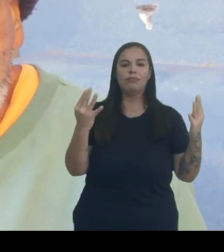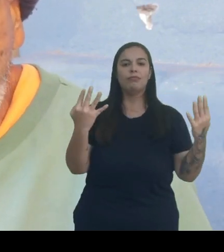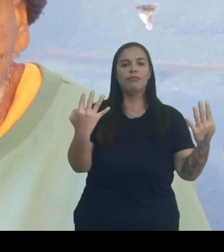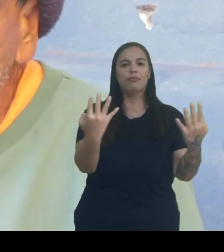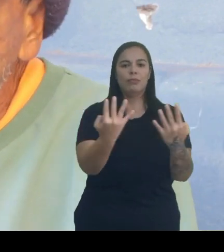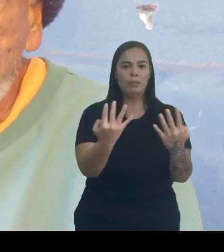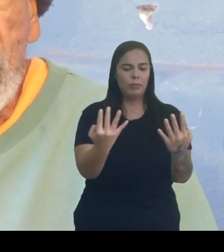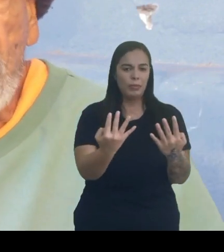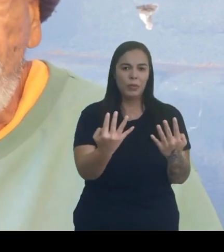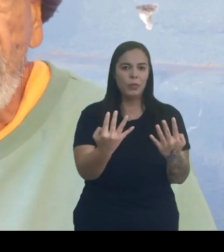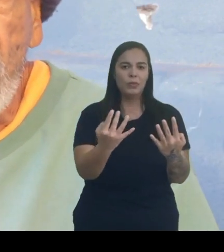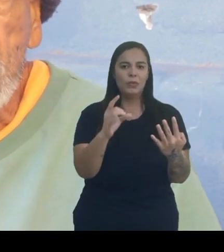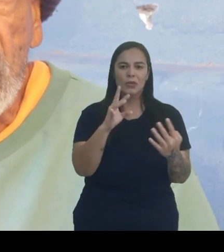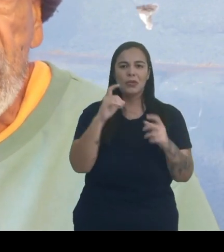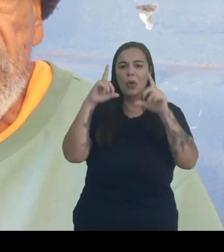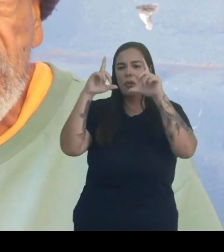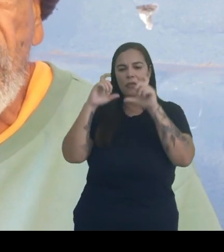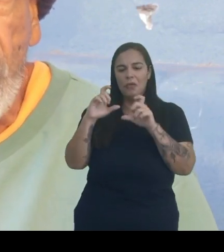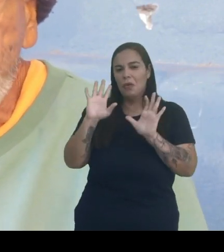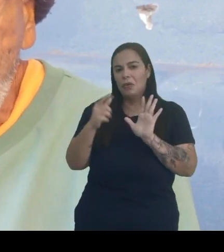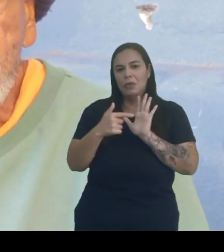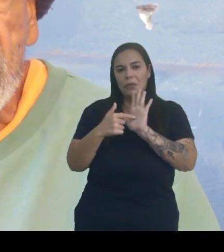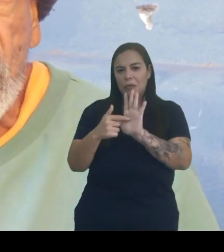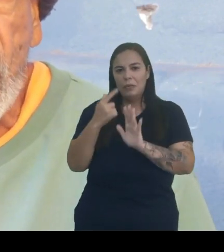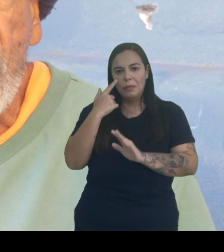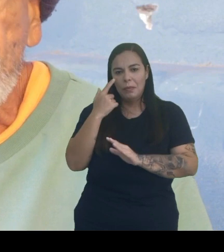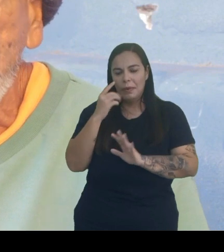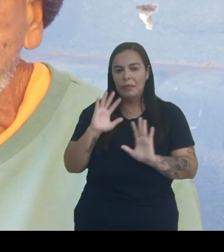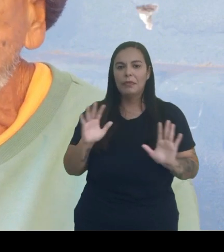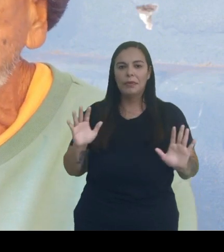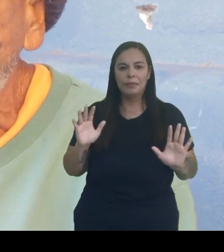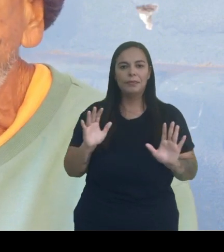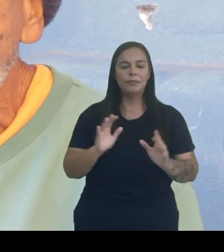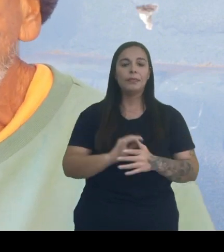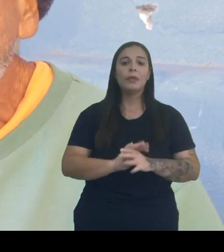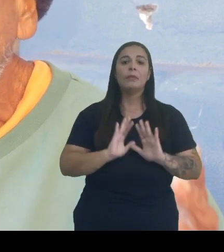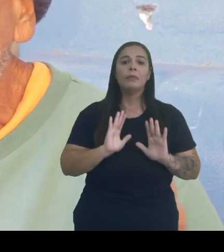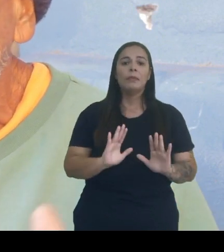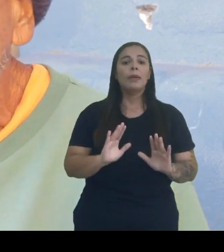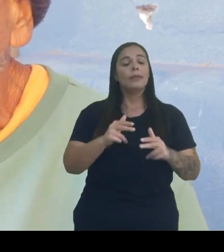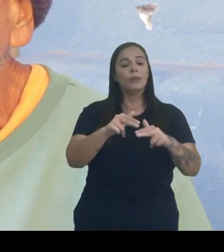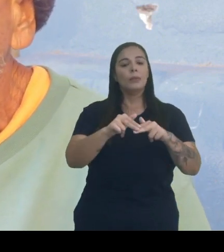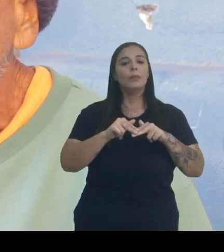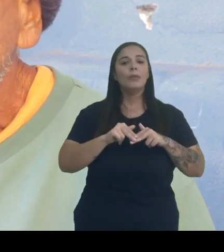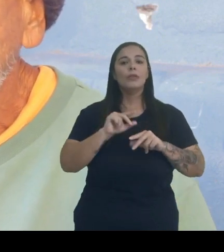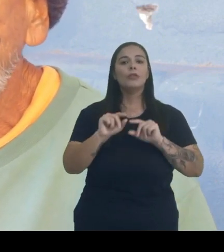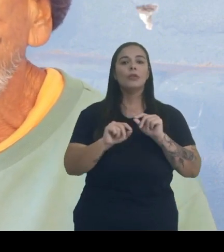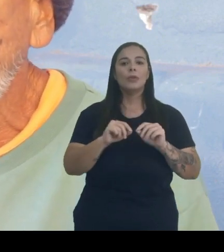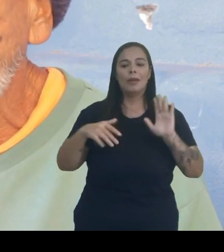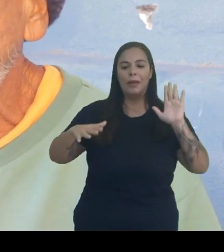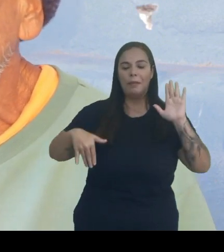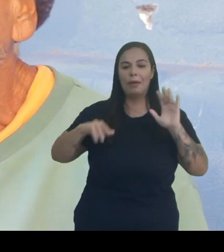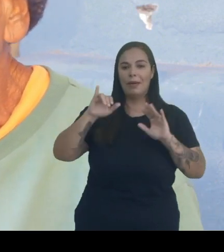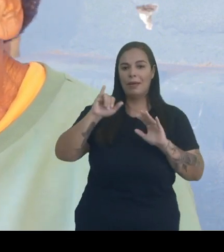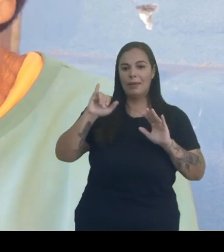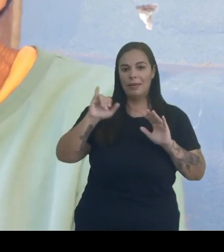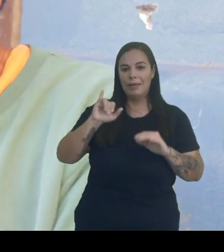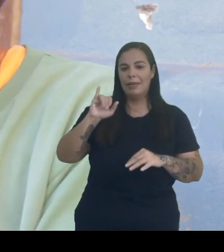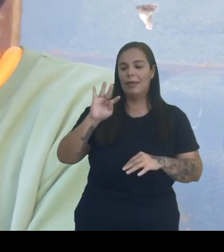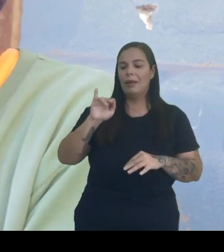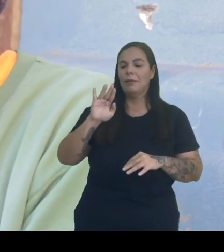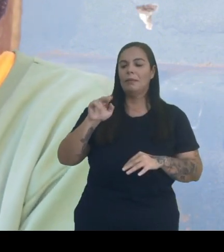nada disso. Só mesmo você vendo numa foto, deve existir algumas fotos, não existia nada. Então por isso, Itaipu era